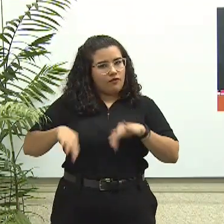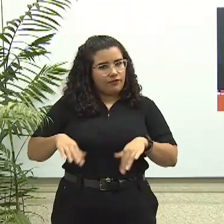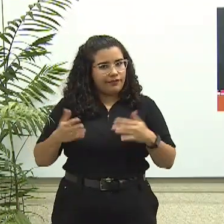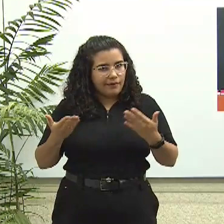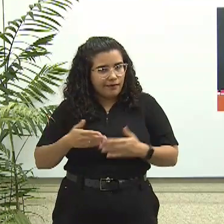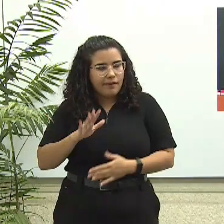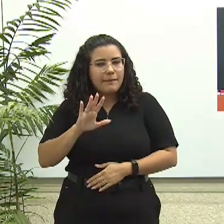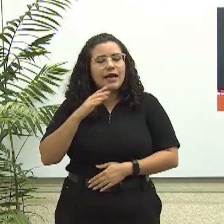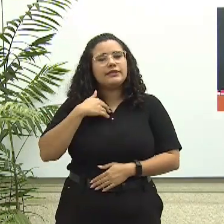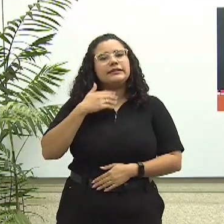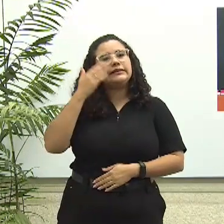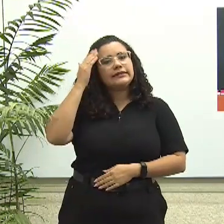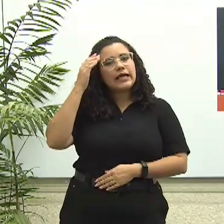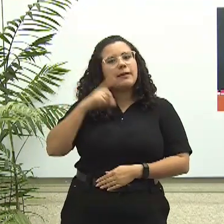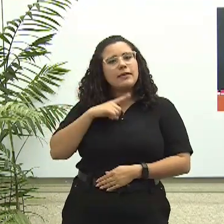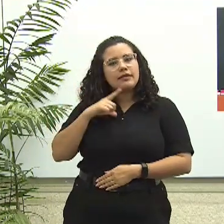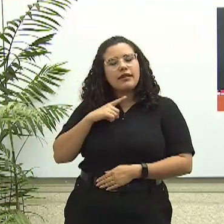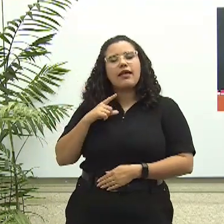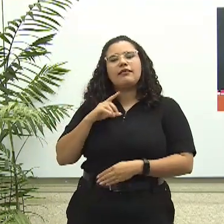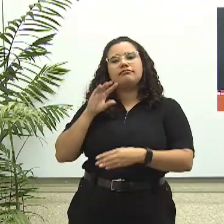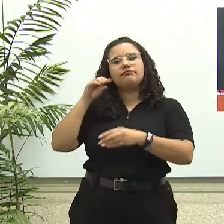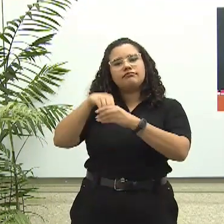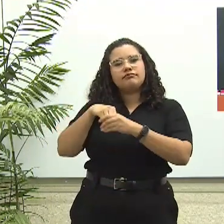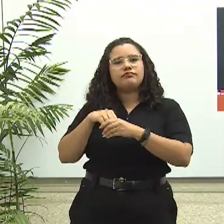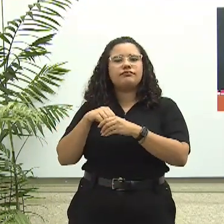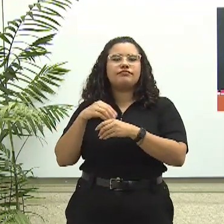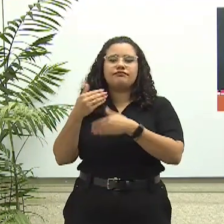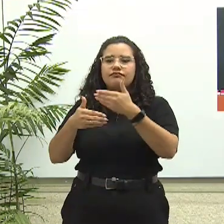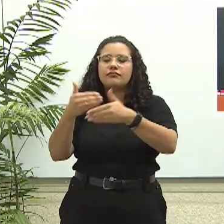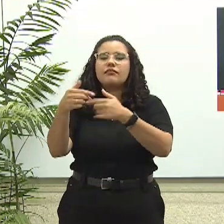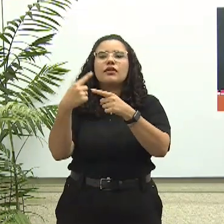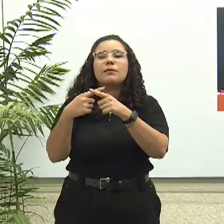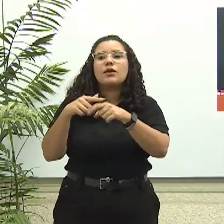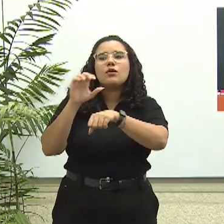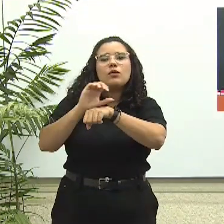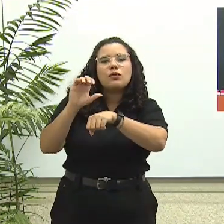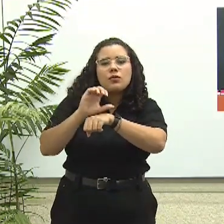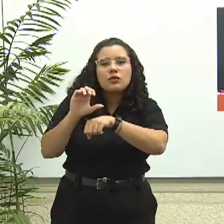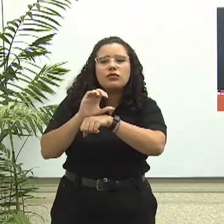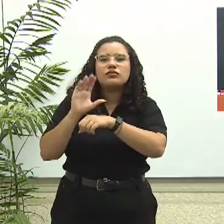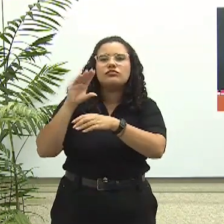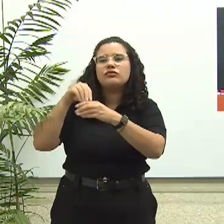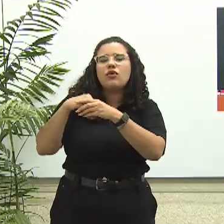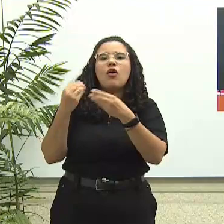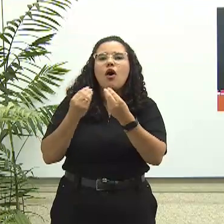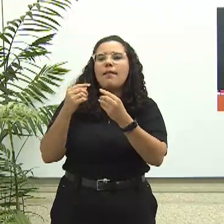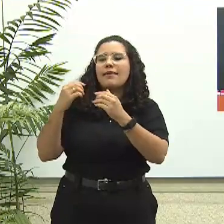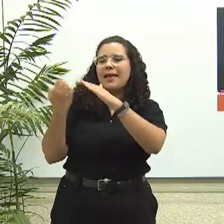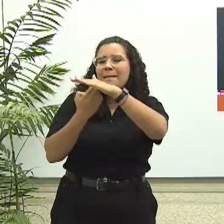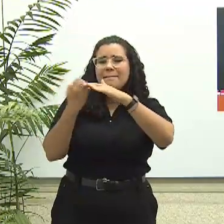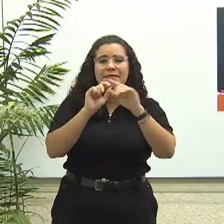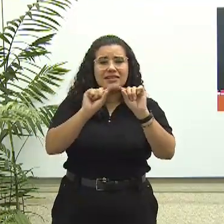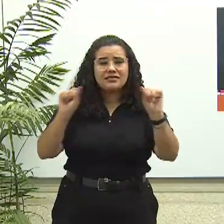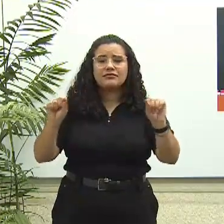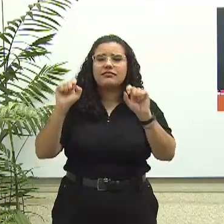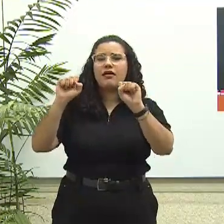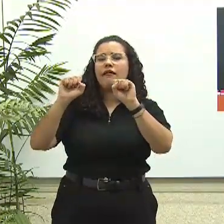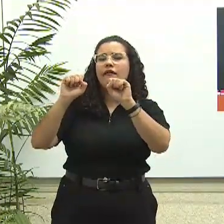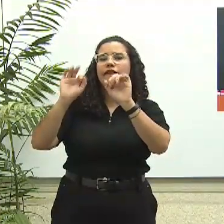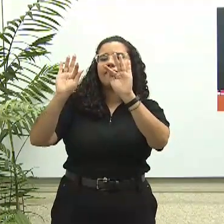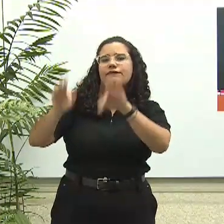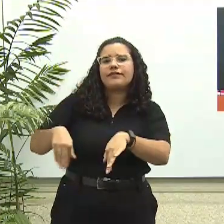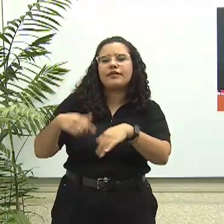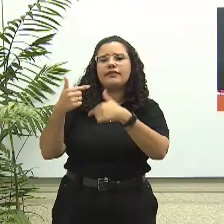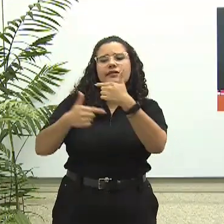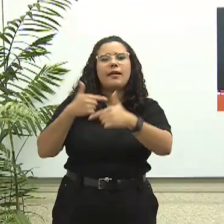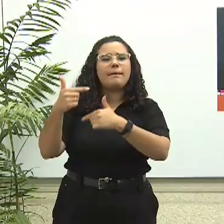em curso para que as empresas continuem destruindo postos de trabalho e arando